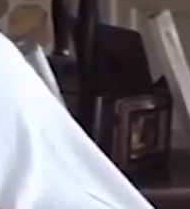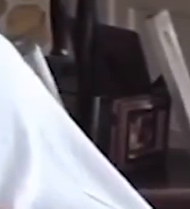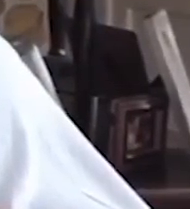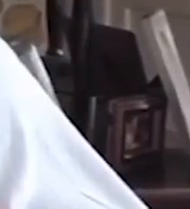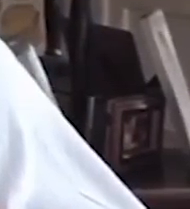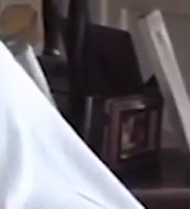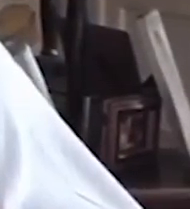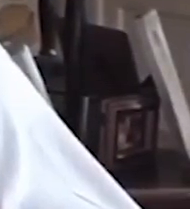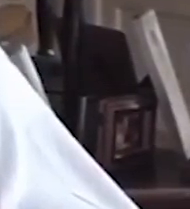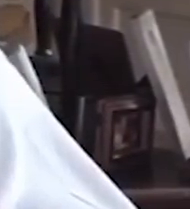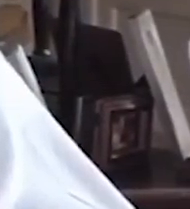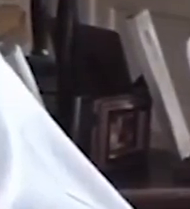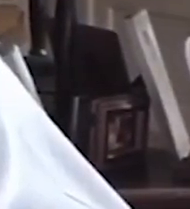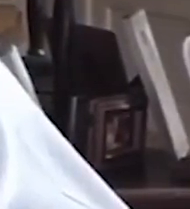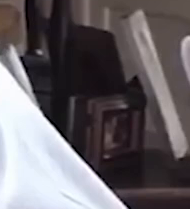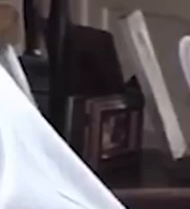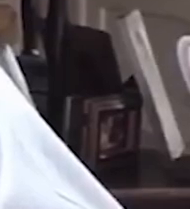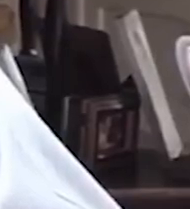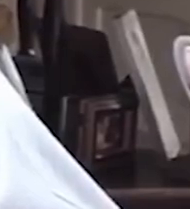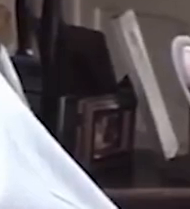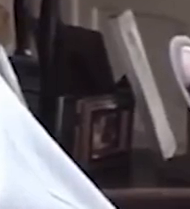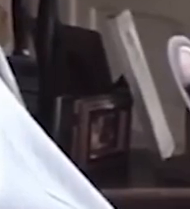ele ia,